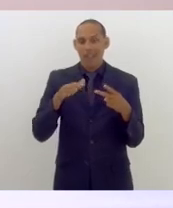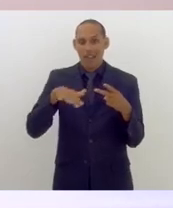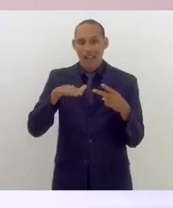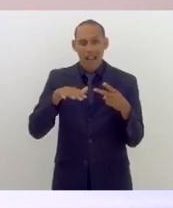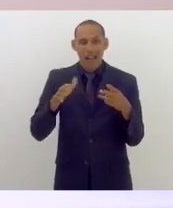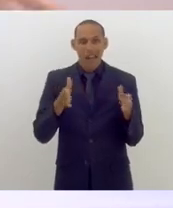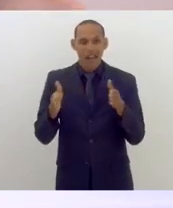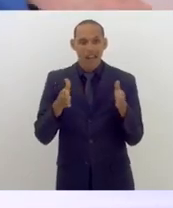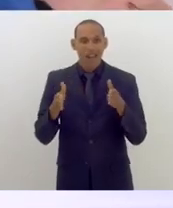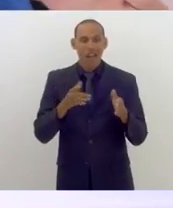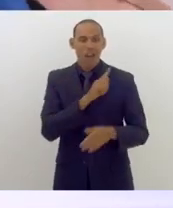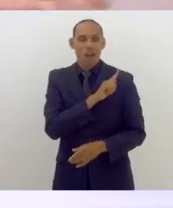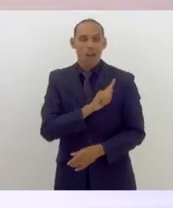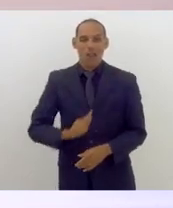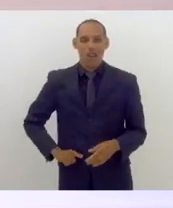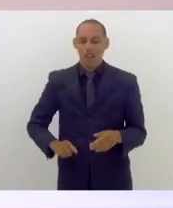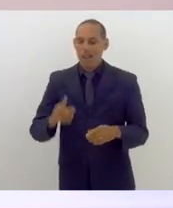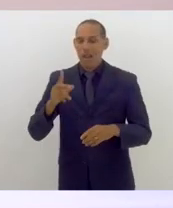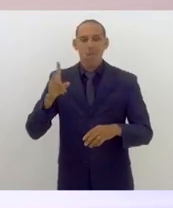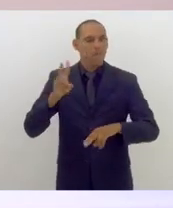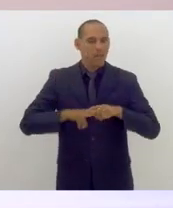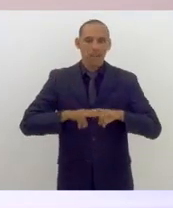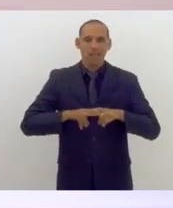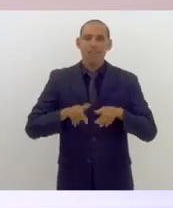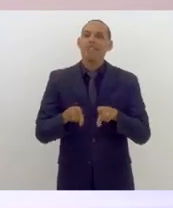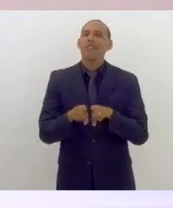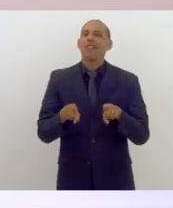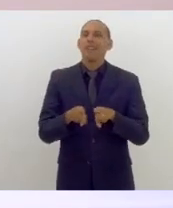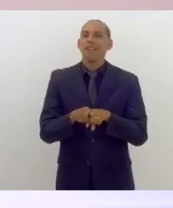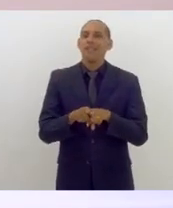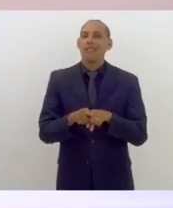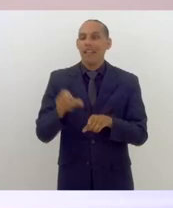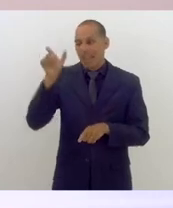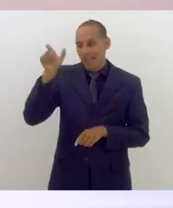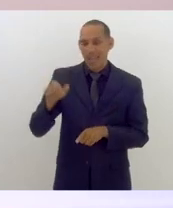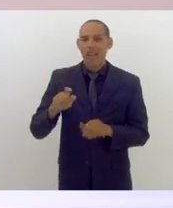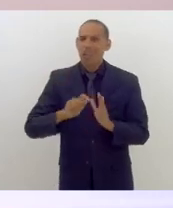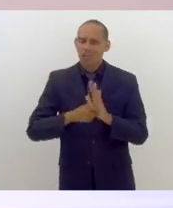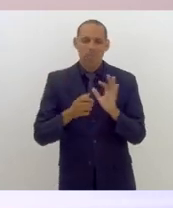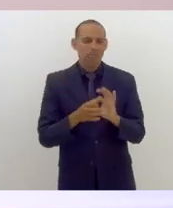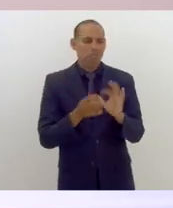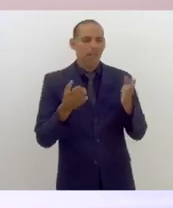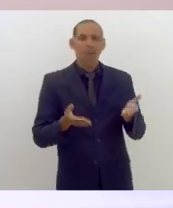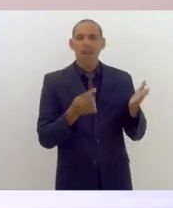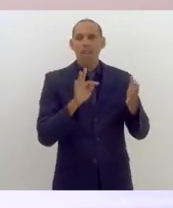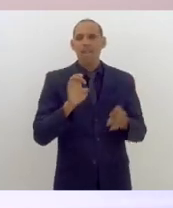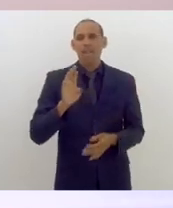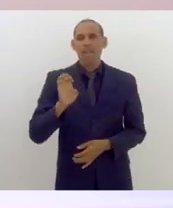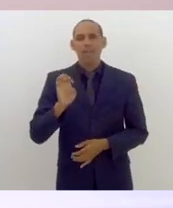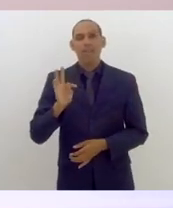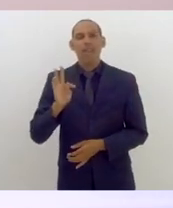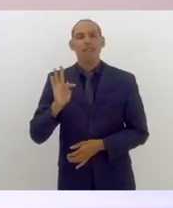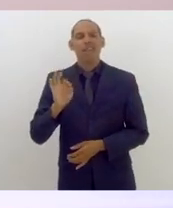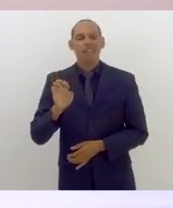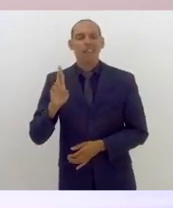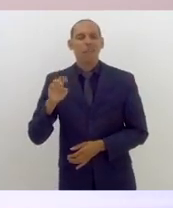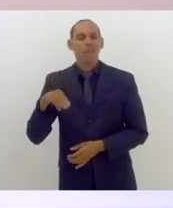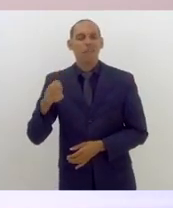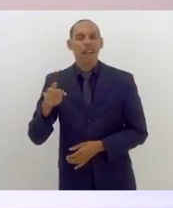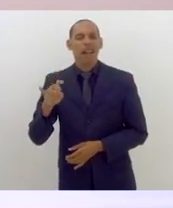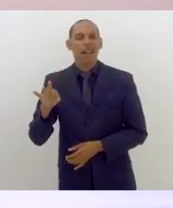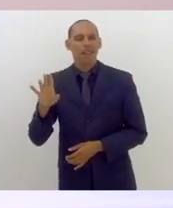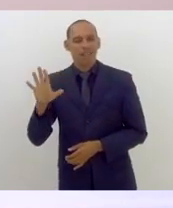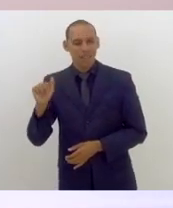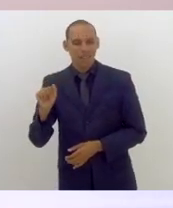vários agravantes inclusive esse desse ato de repercussão nacional que ele deu para autorizar uma termelétrica que ninguém queria no mundo